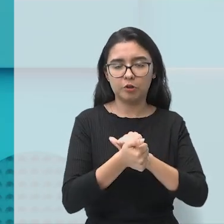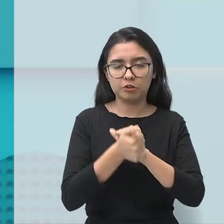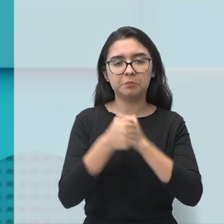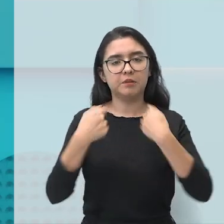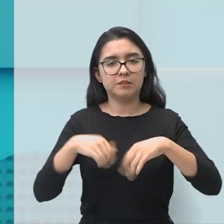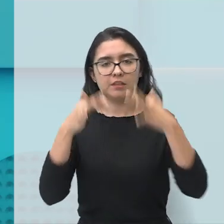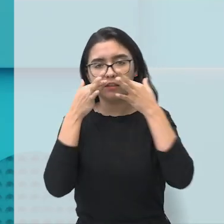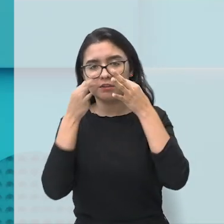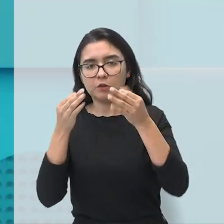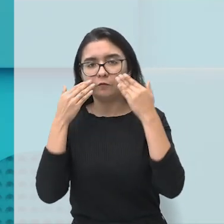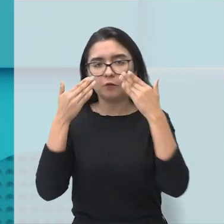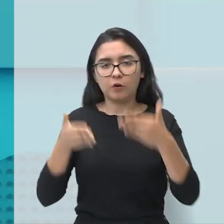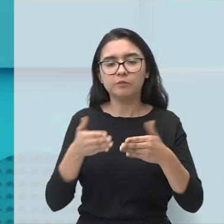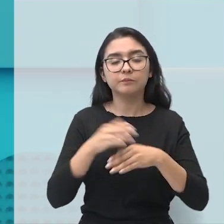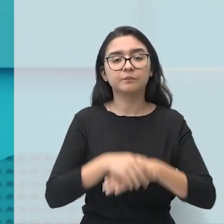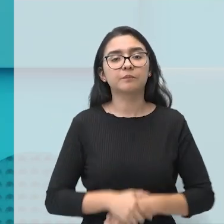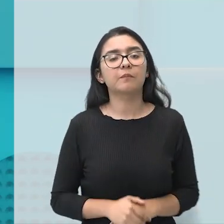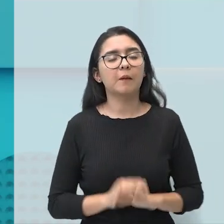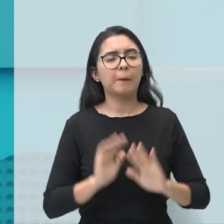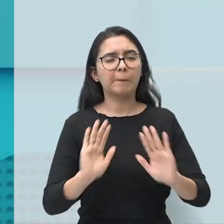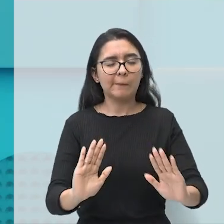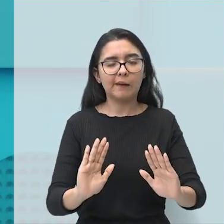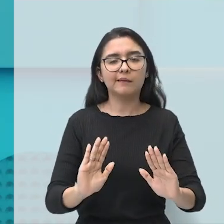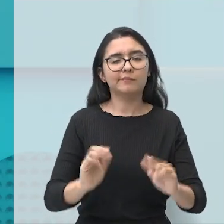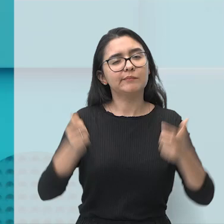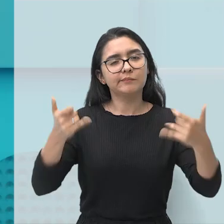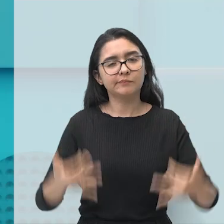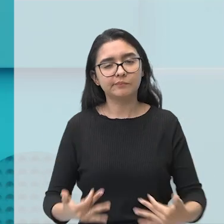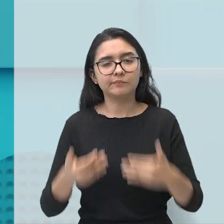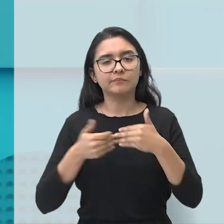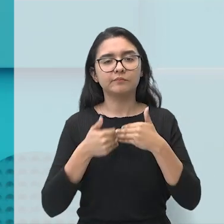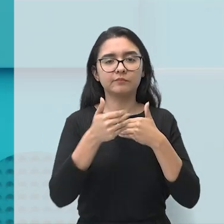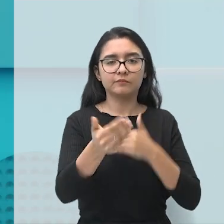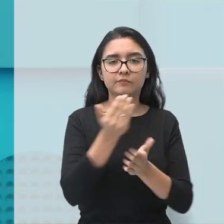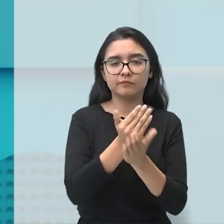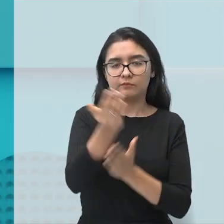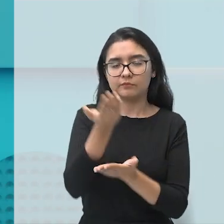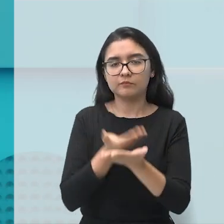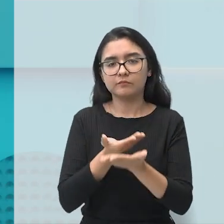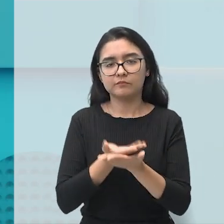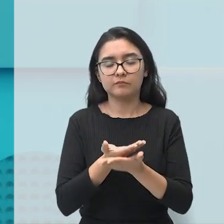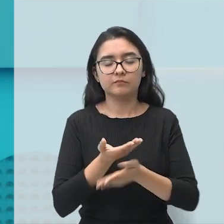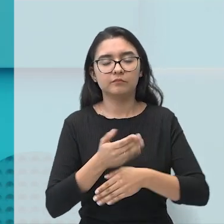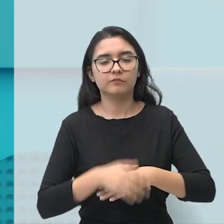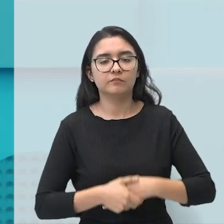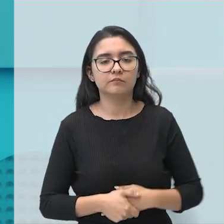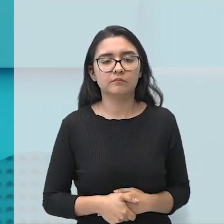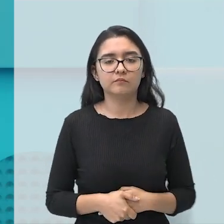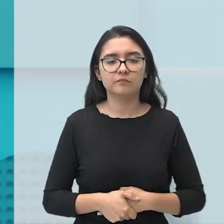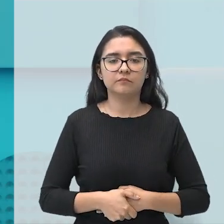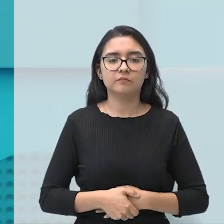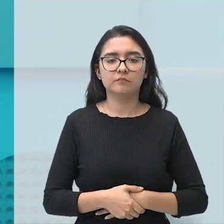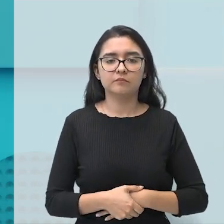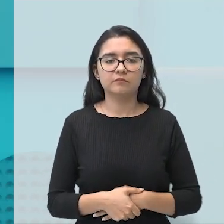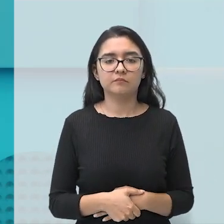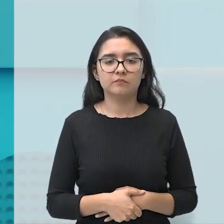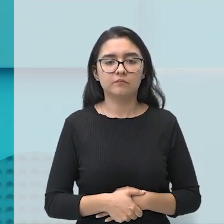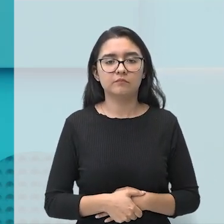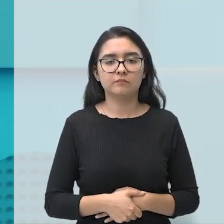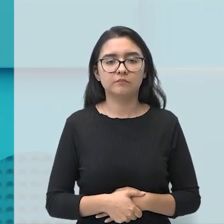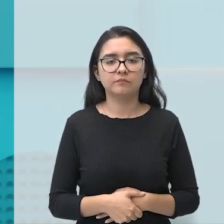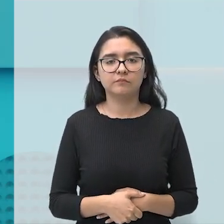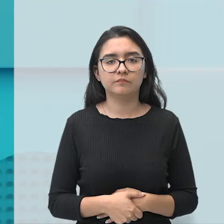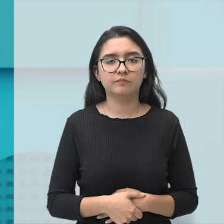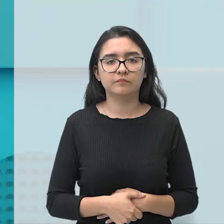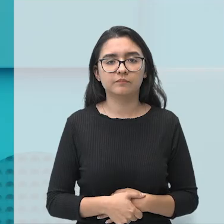precisão. Mas, sem muita especulação, sem muita curiosidade, vamos aprofundar um pouco mais sobre esse tema